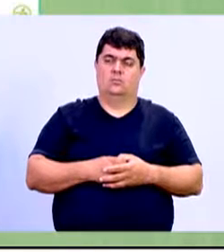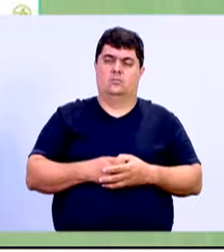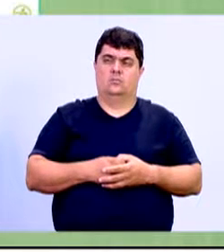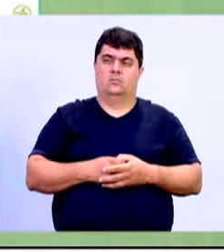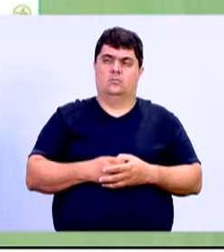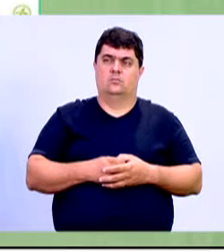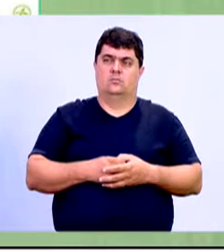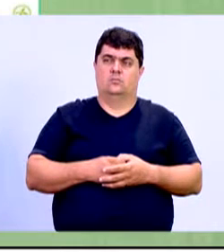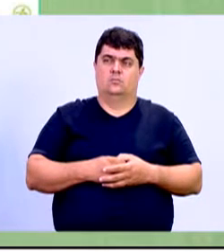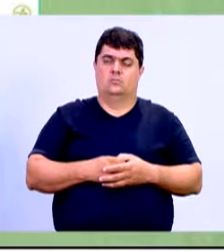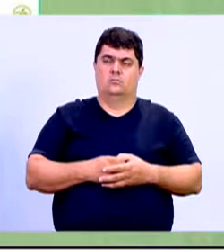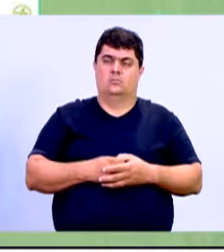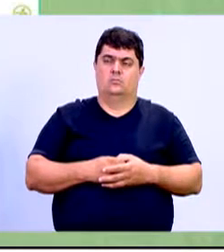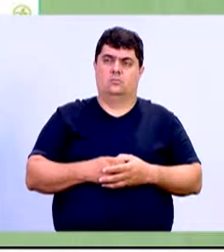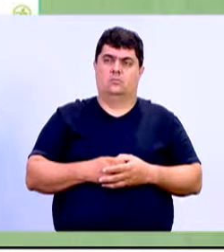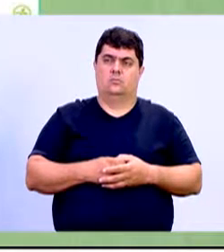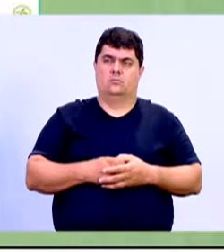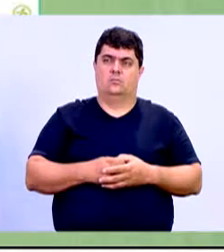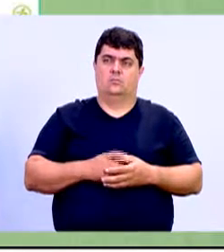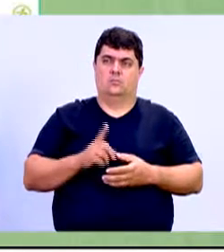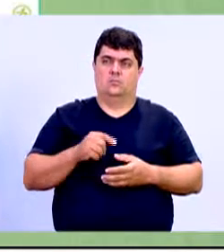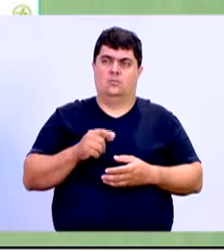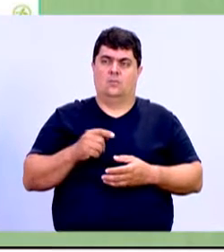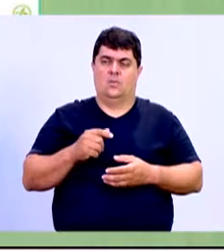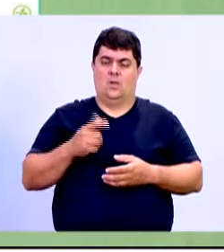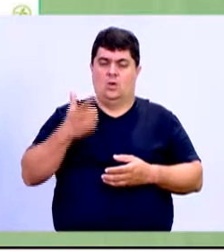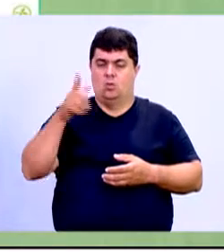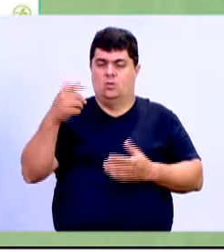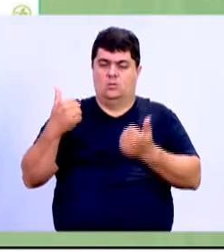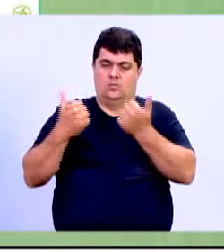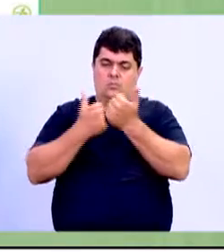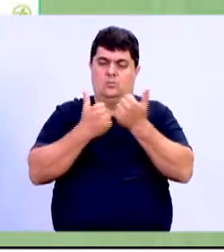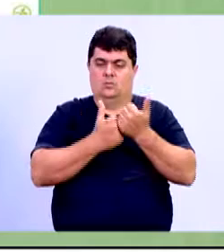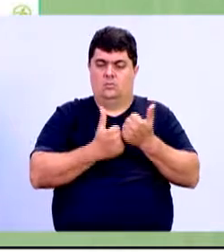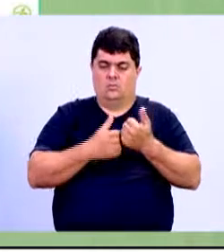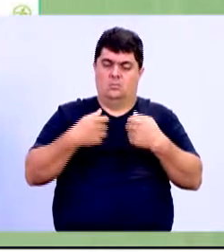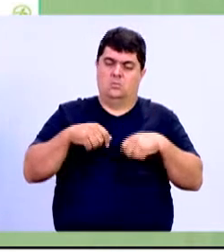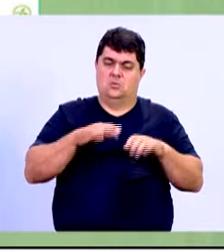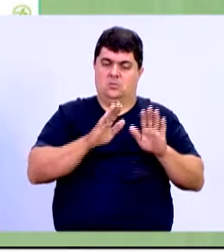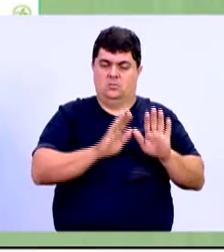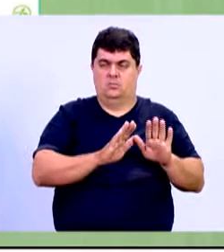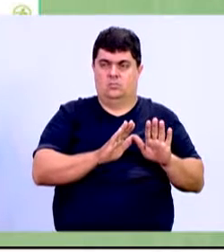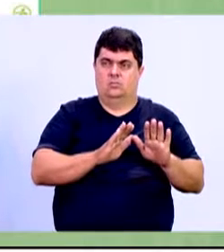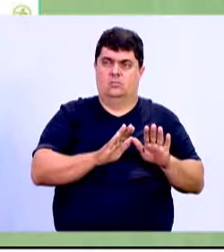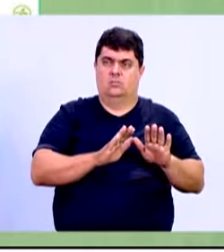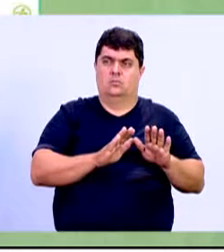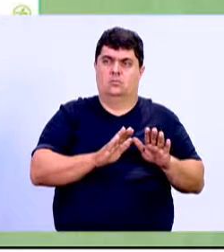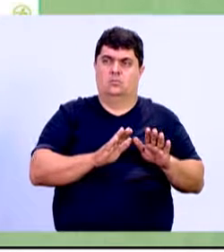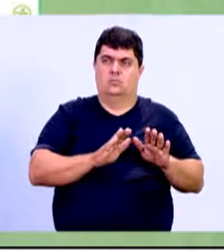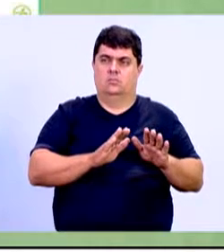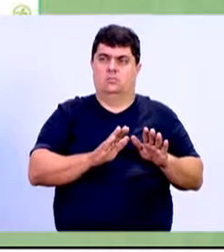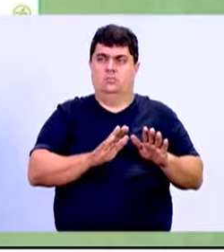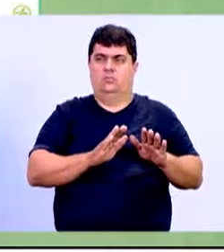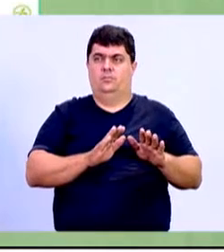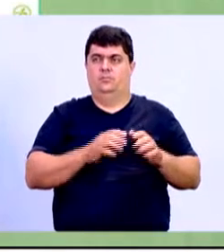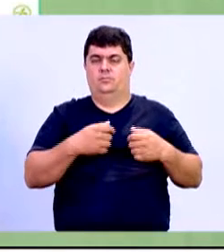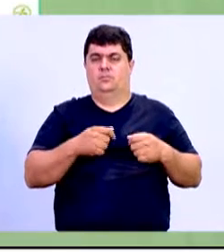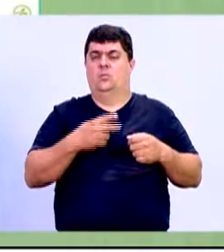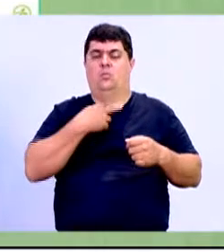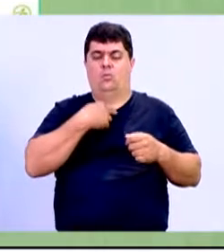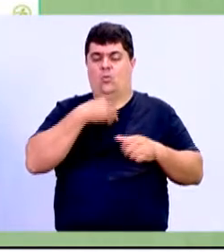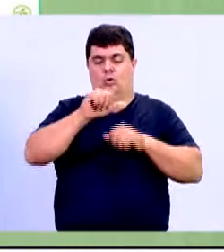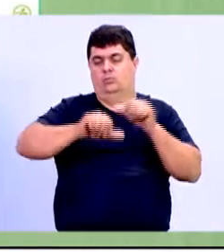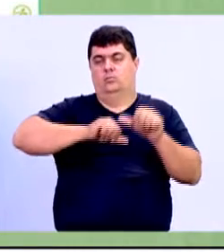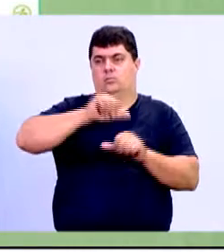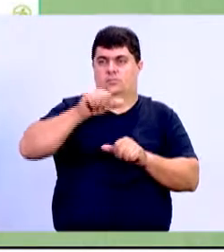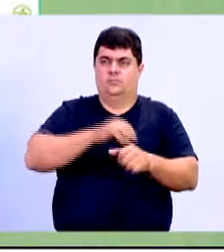R2. Esses aqui são servidores de terceiros, então necessitam ficar realmente nessa versão, tá?